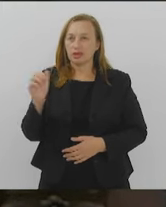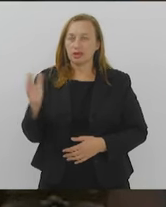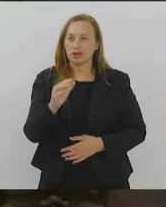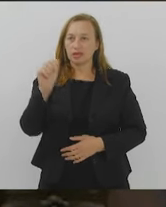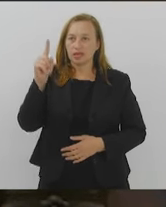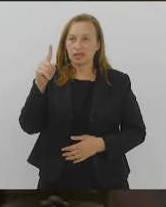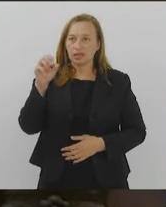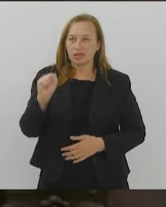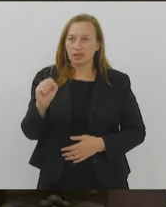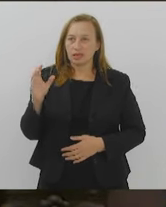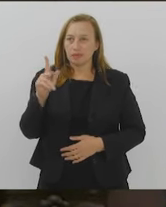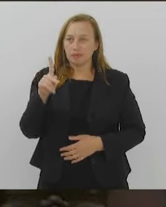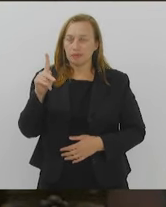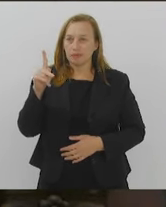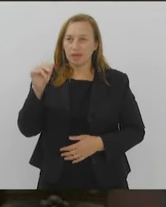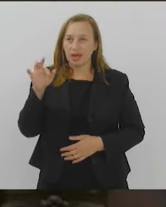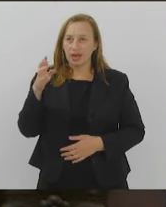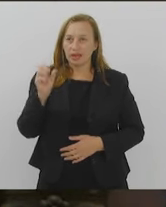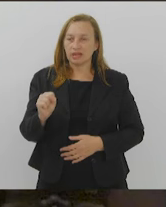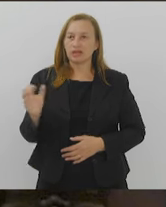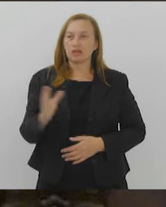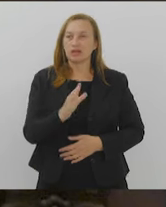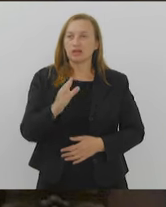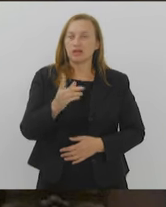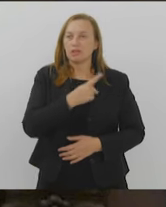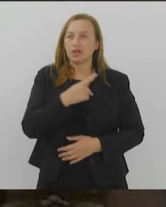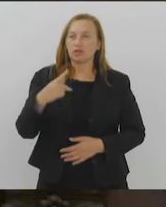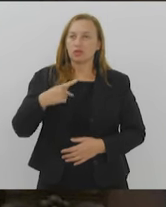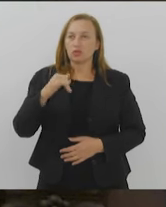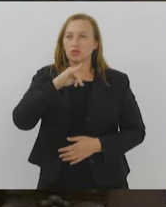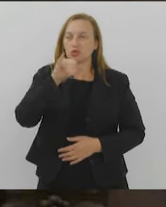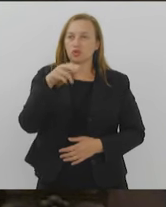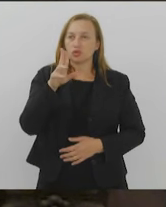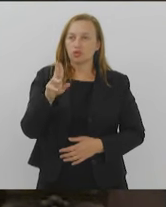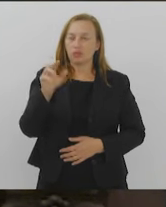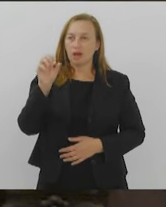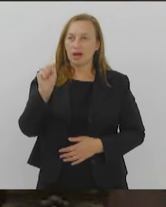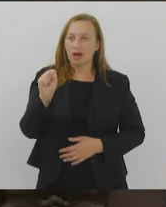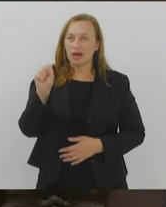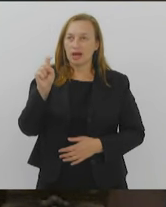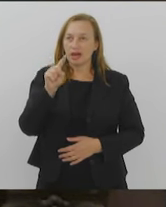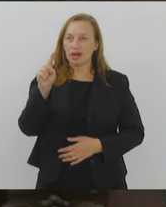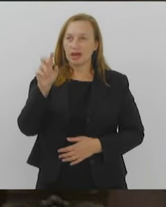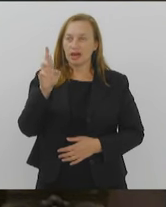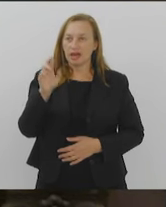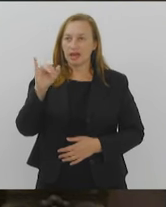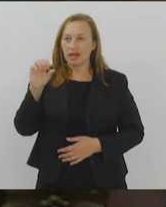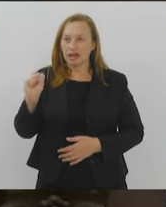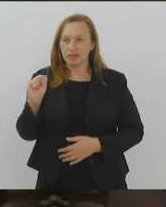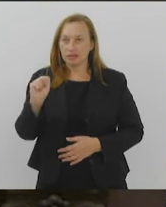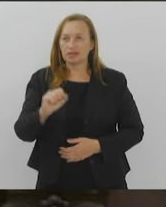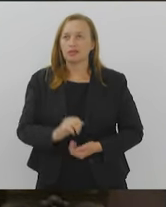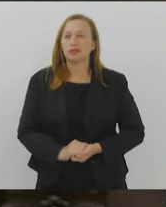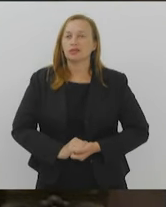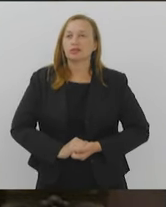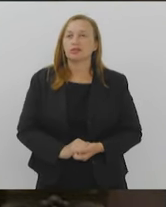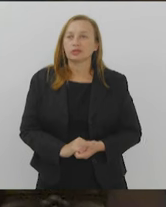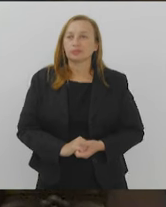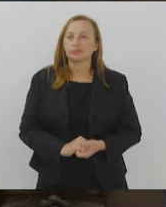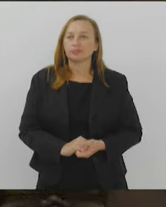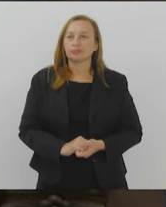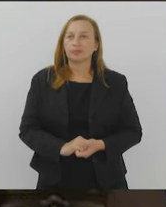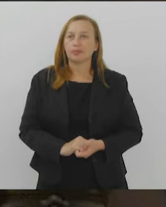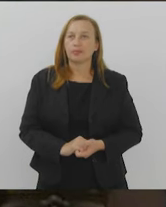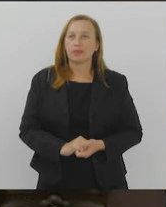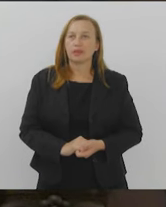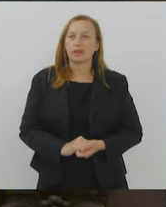Pastor Juarez Bastos, Assembleia de Deus em Neves. É que aqui está escrito, está tudo em hebraico,